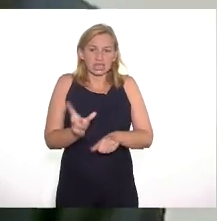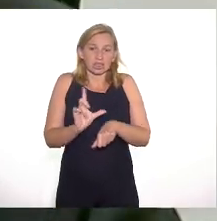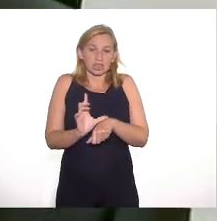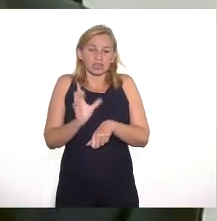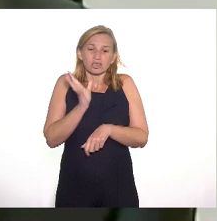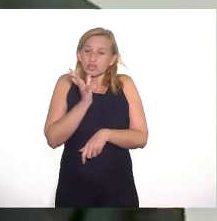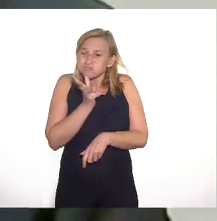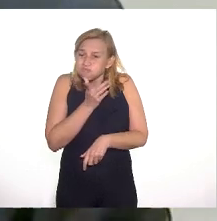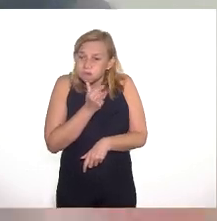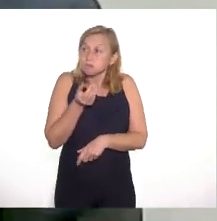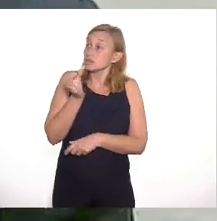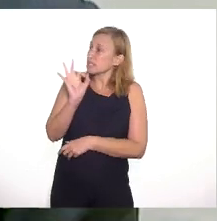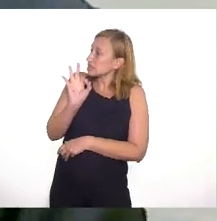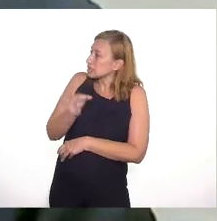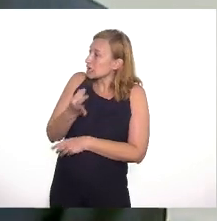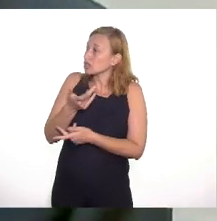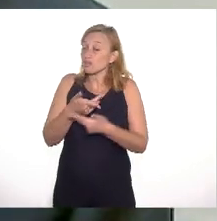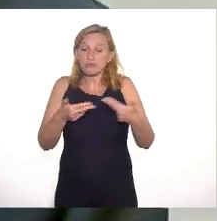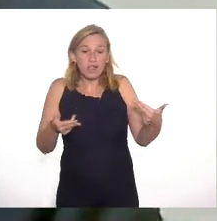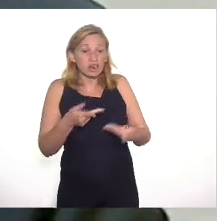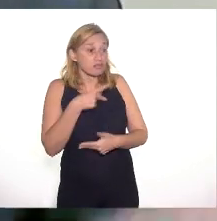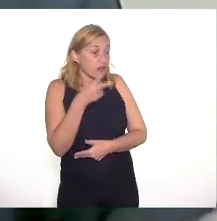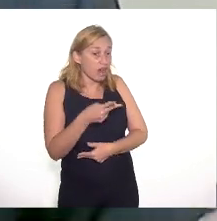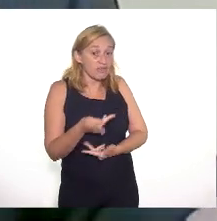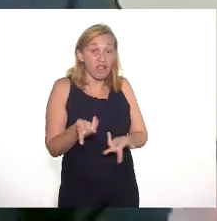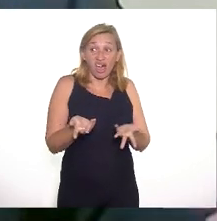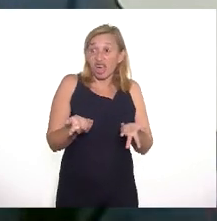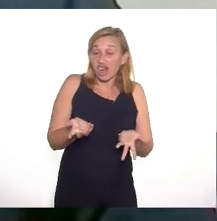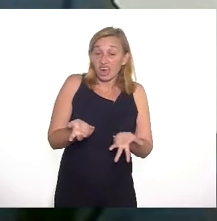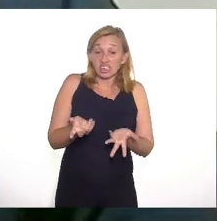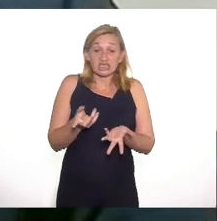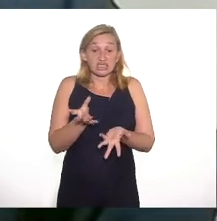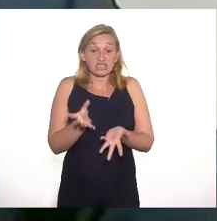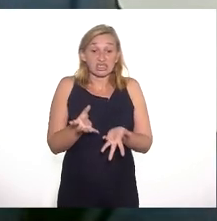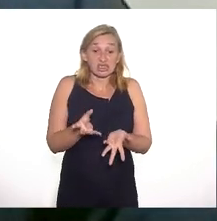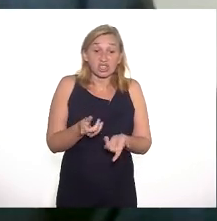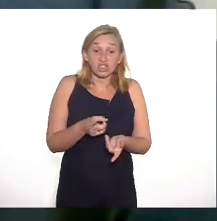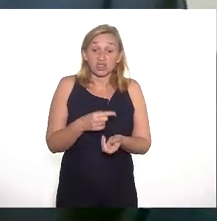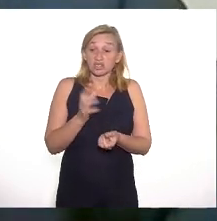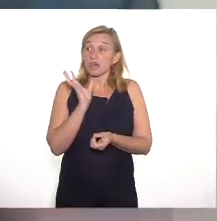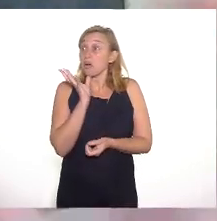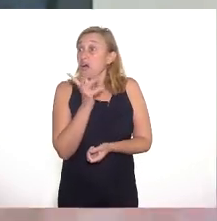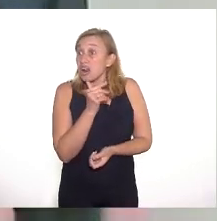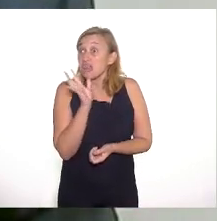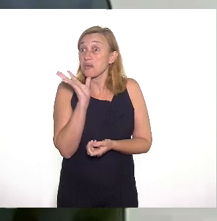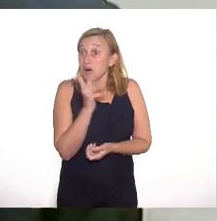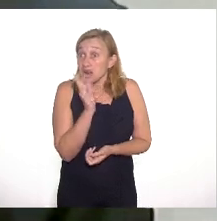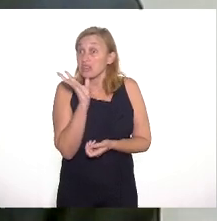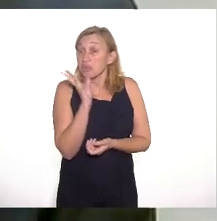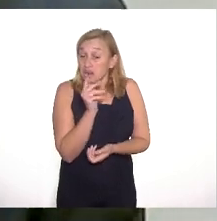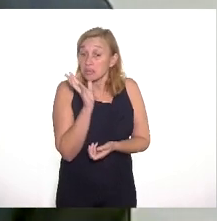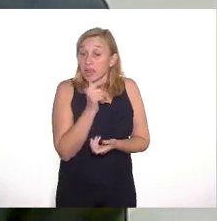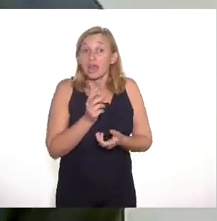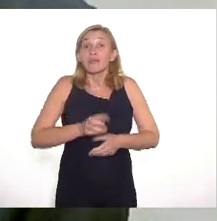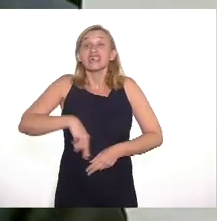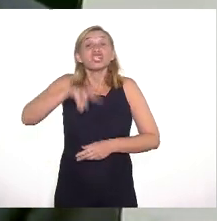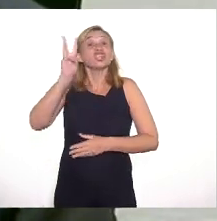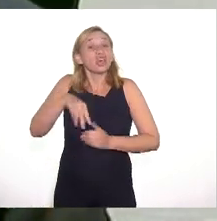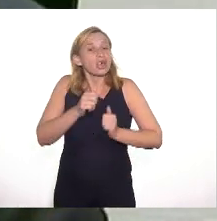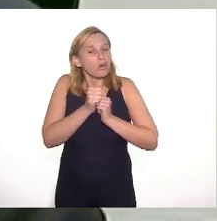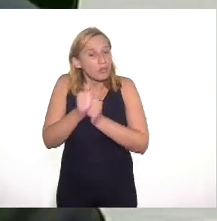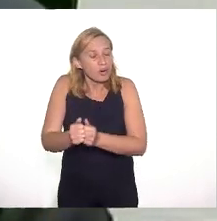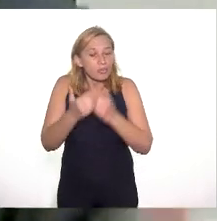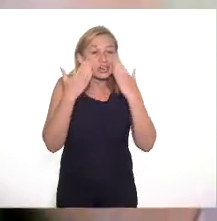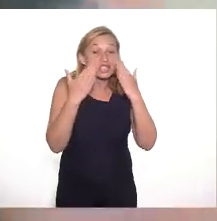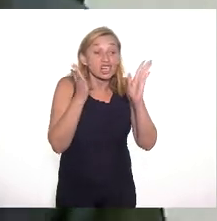isso está certíssimo. Muitos apontavam de que nós demoramos muito. Quem acompanhou a